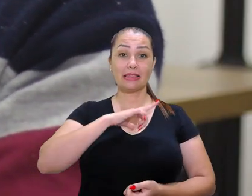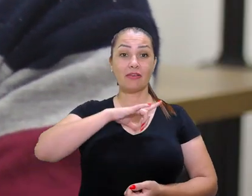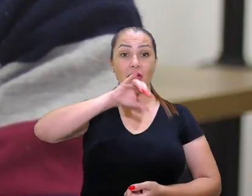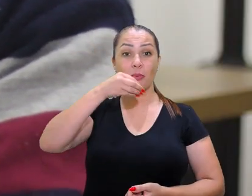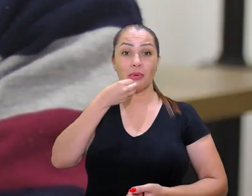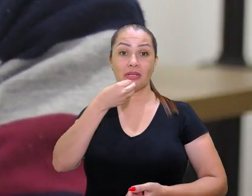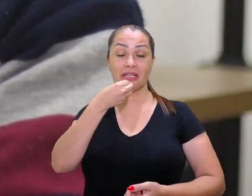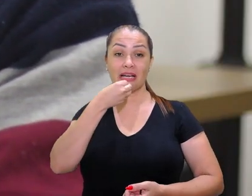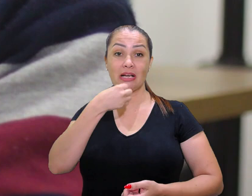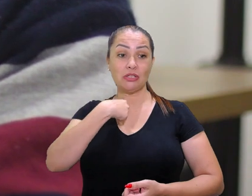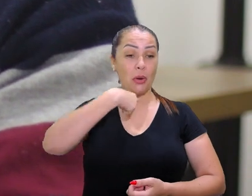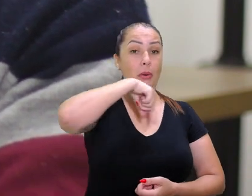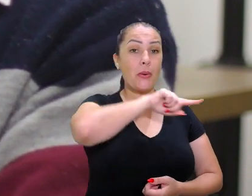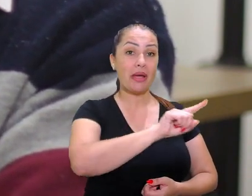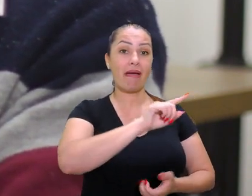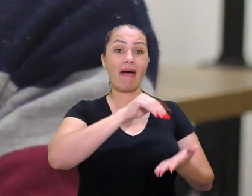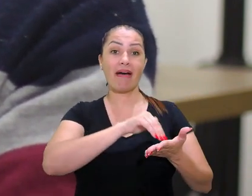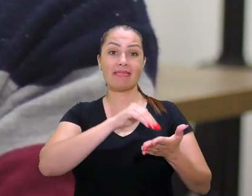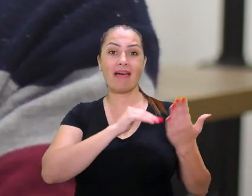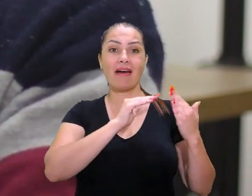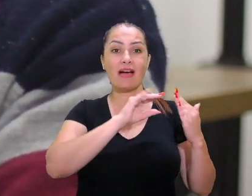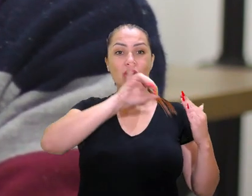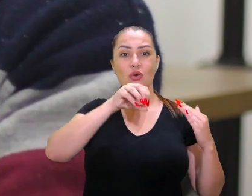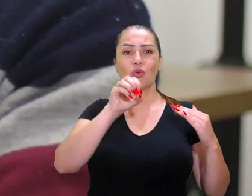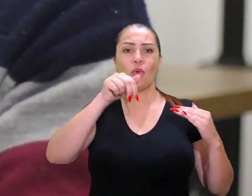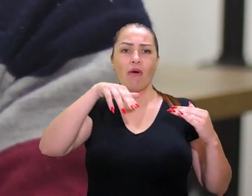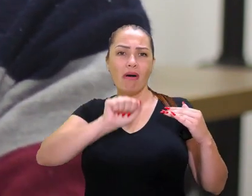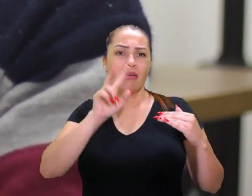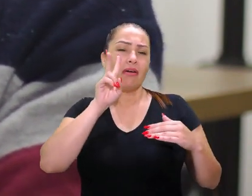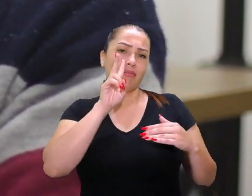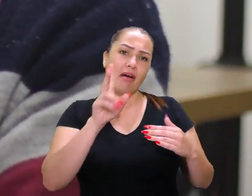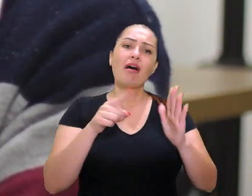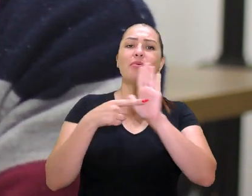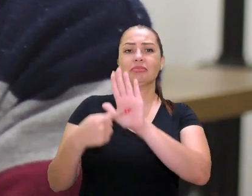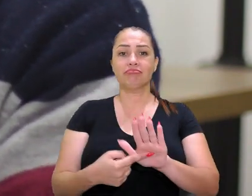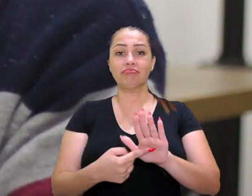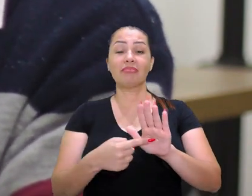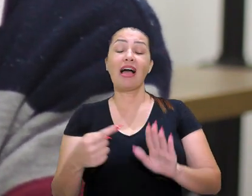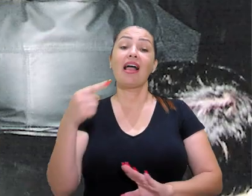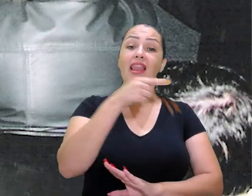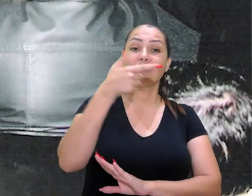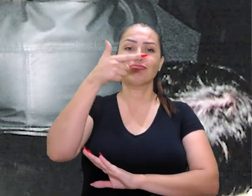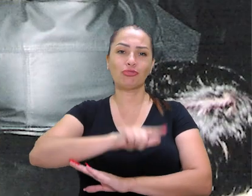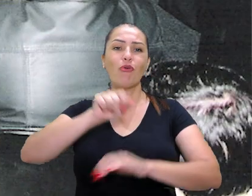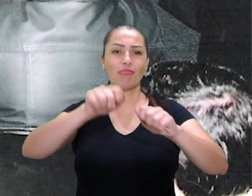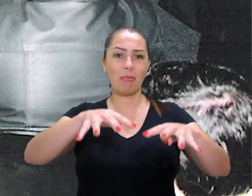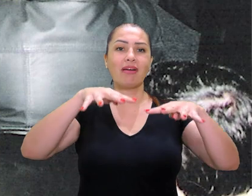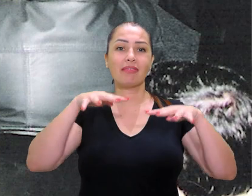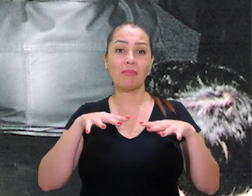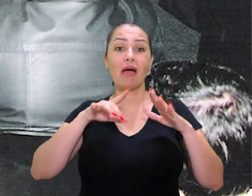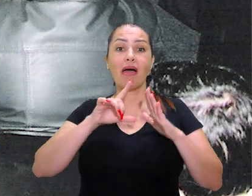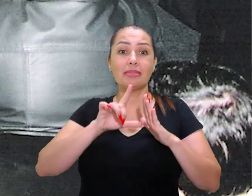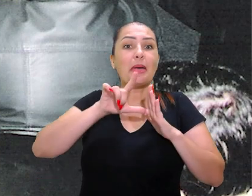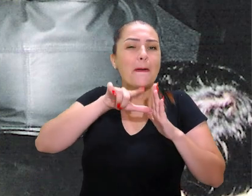ir até a Joana de Ângeles também assistir um espetáculo. E lá, novamente, ou na plateia, depois que